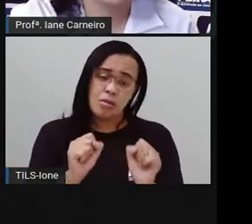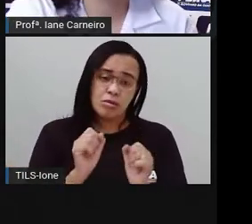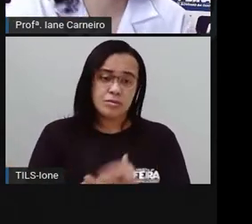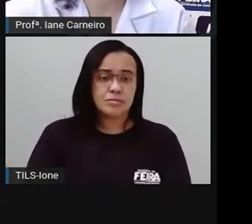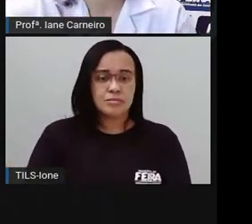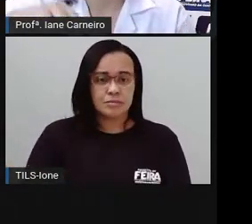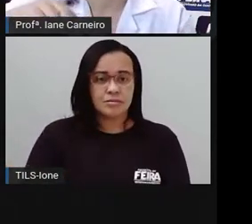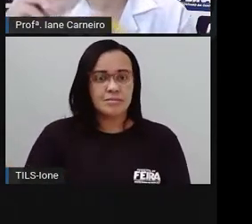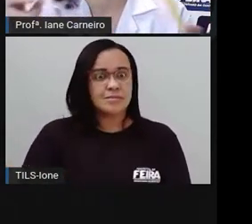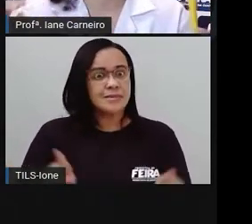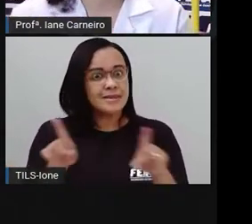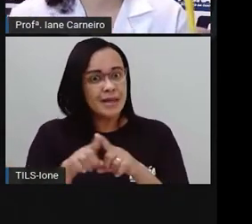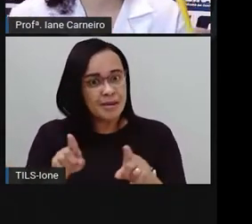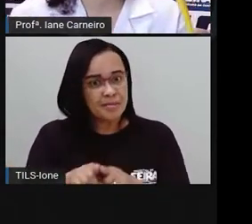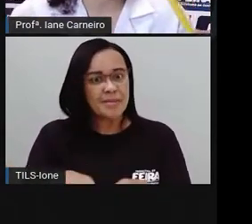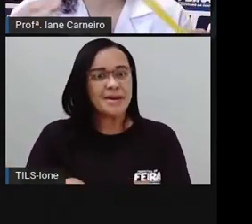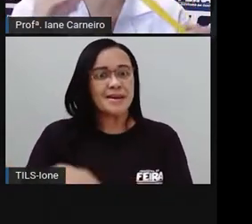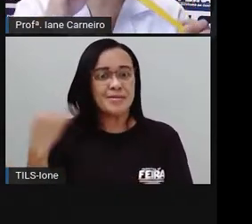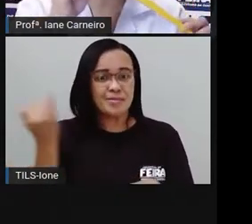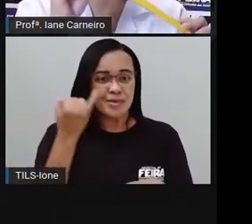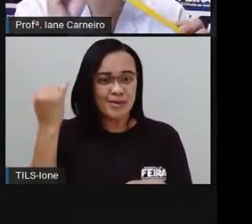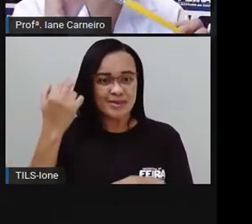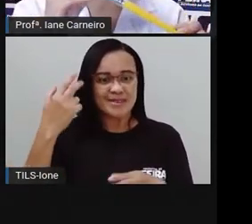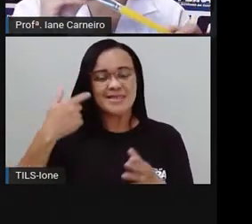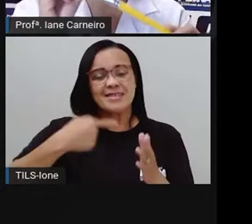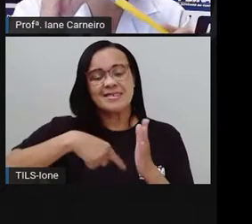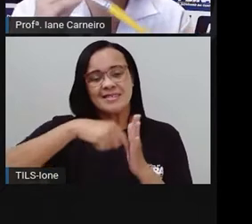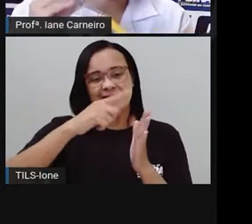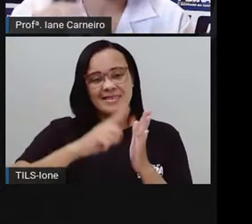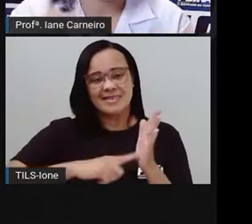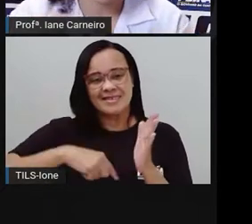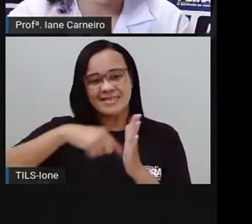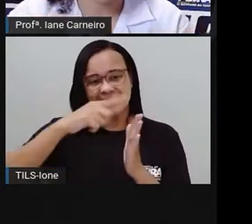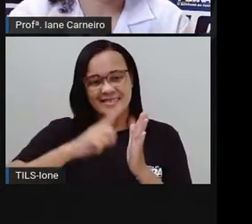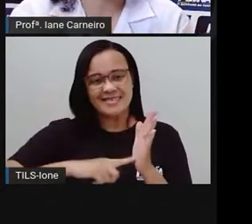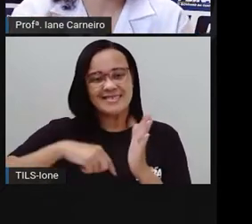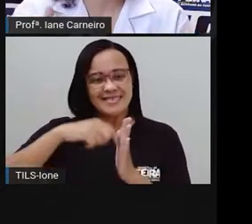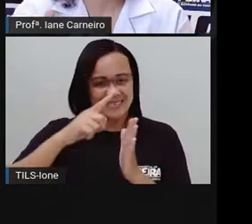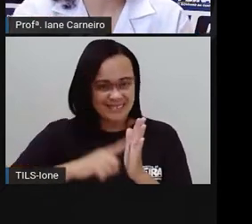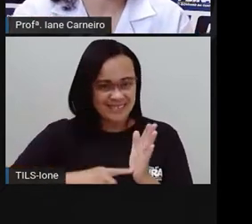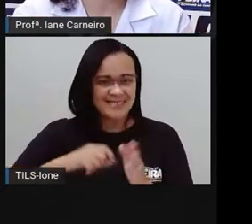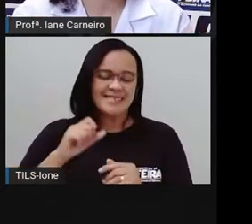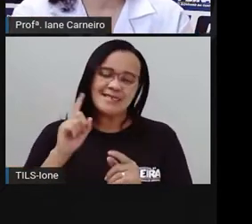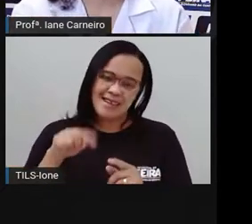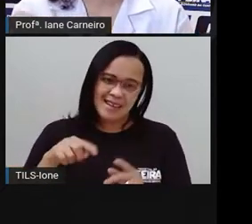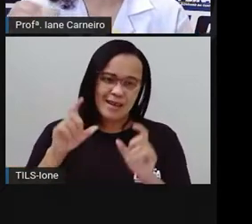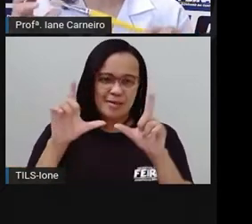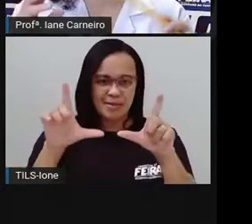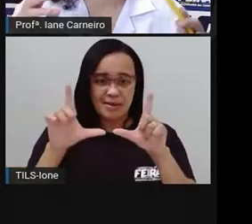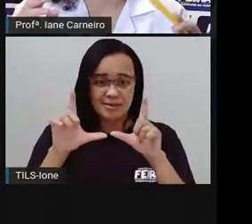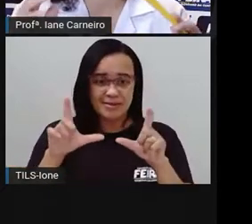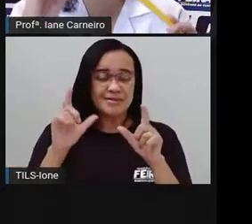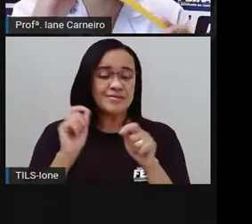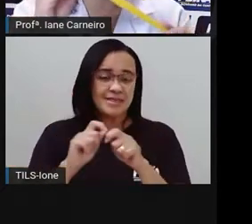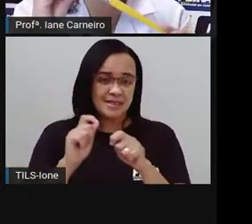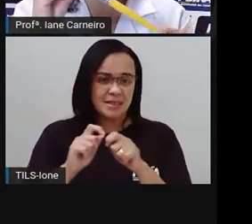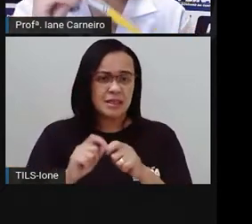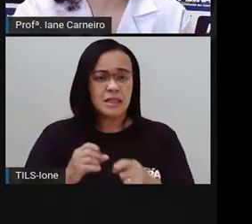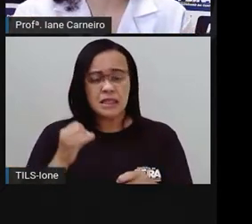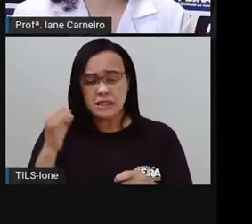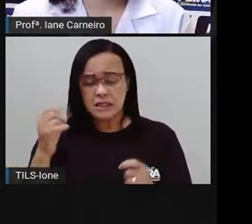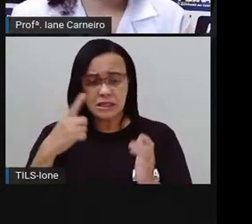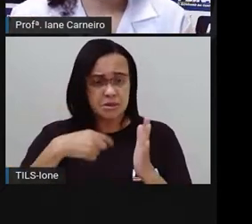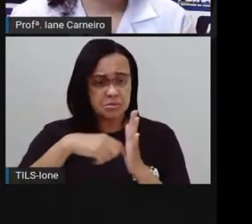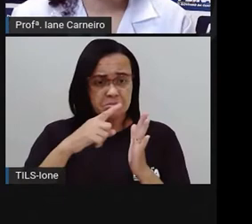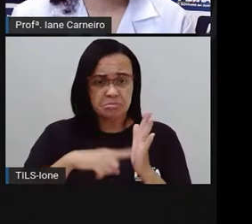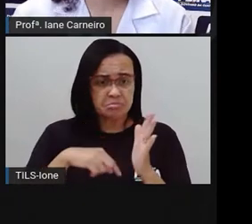o pincel para vocês pintarem o artesanato de vocês, né? O porta-retrato. Se você não tiver o pincel, você pode